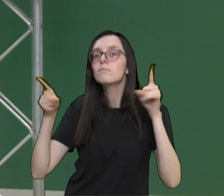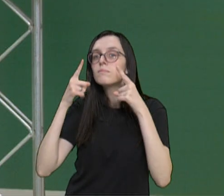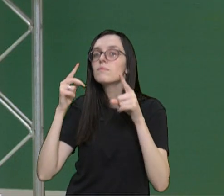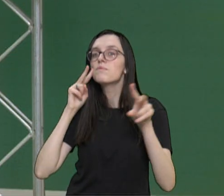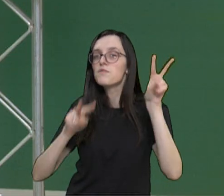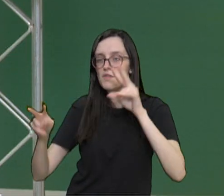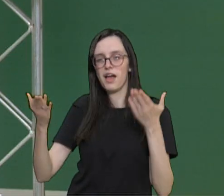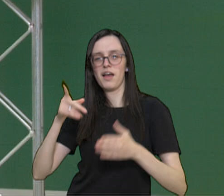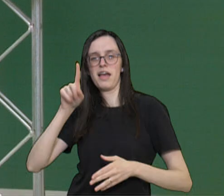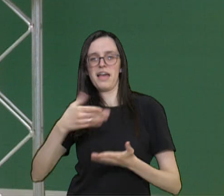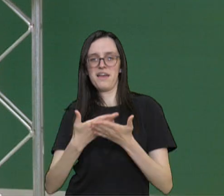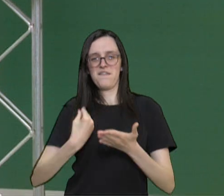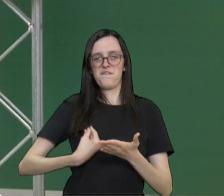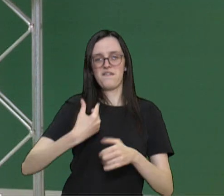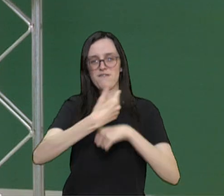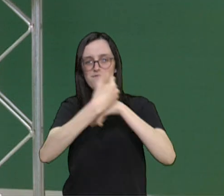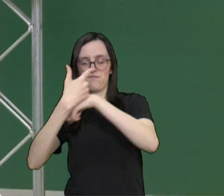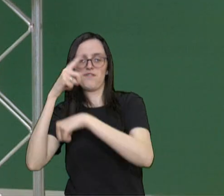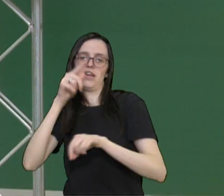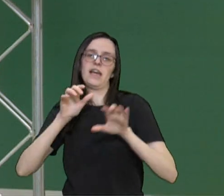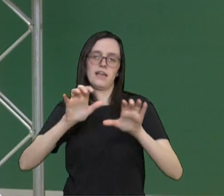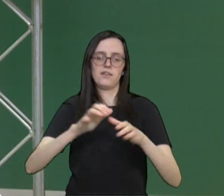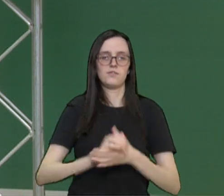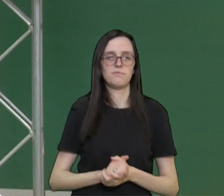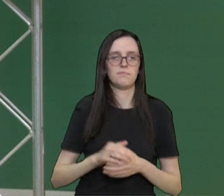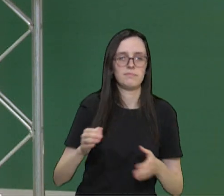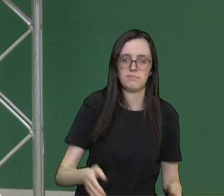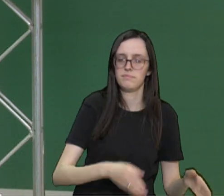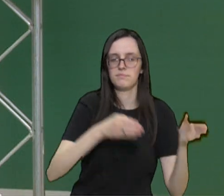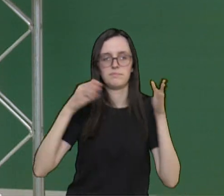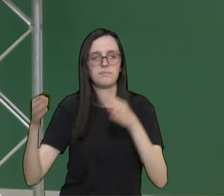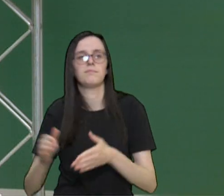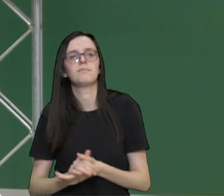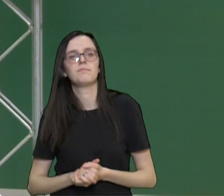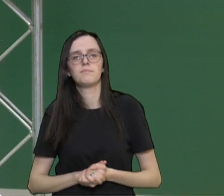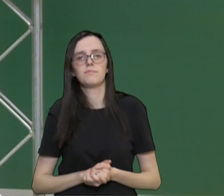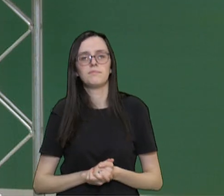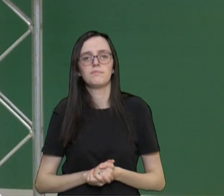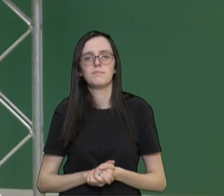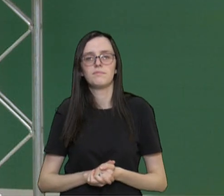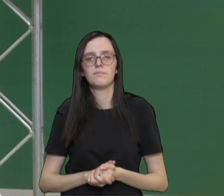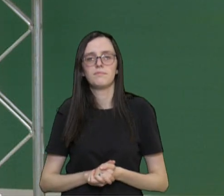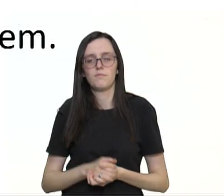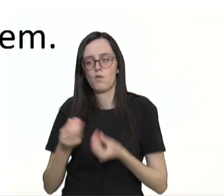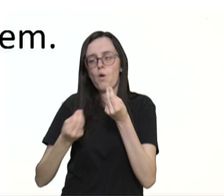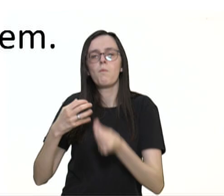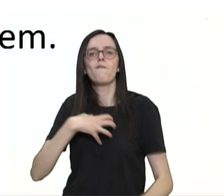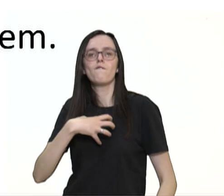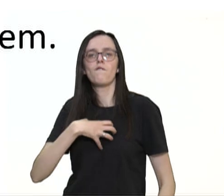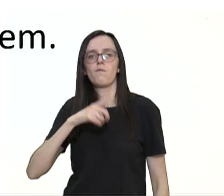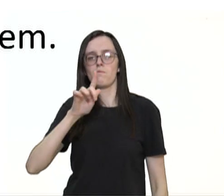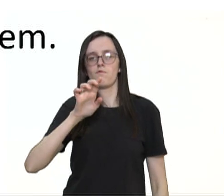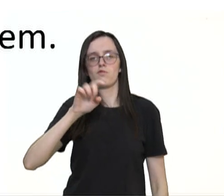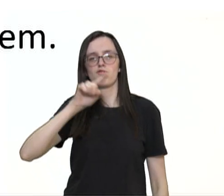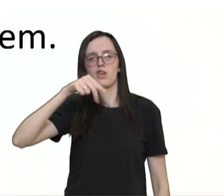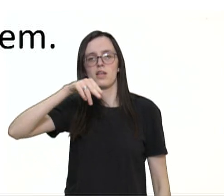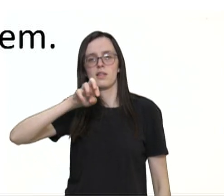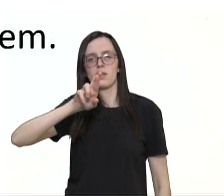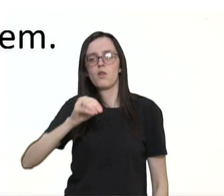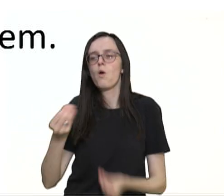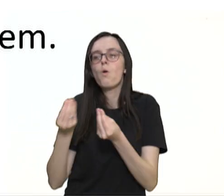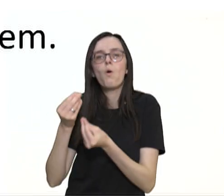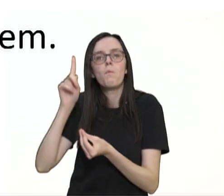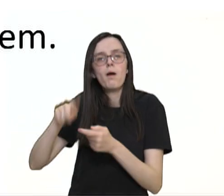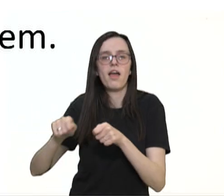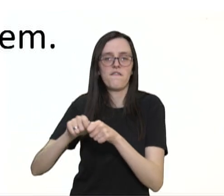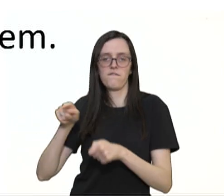com vocês. Tá? O gênero. Que gênero que pode ser? O gênero é o que é feito, né? De que maneira é